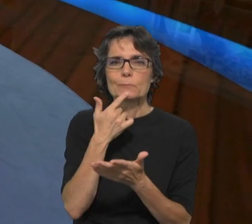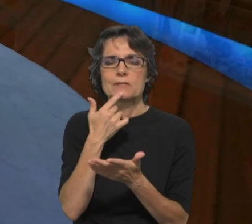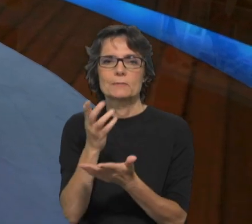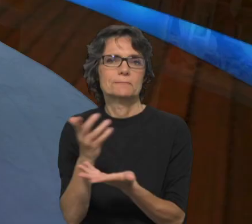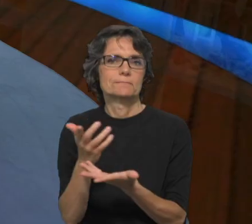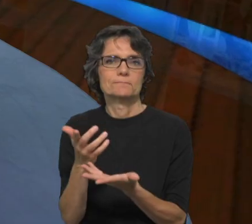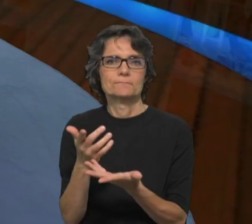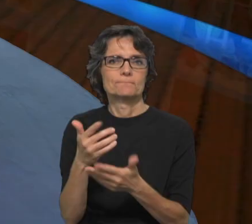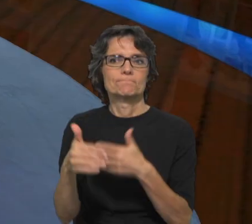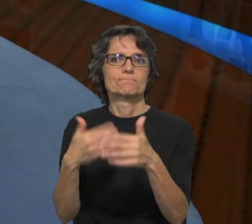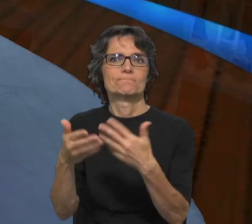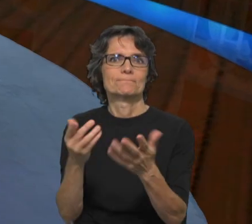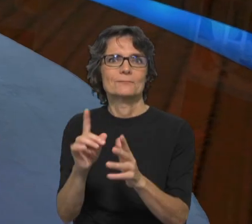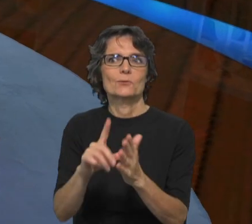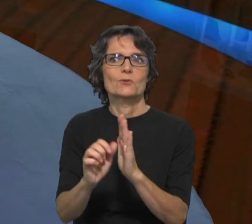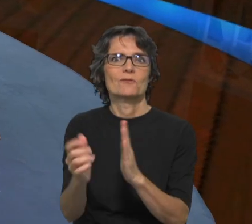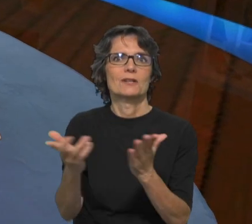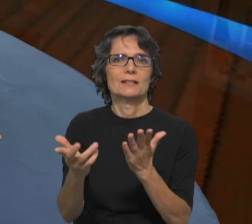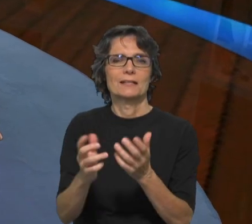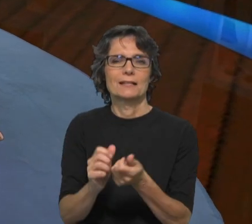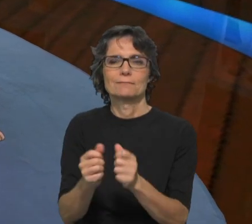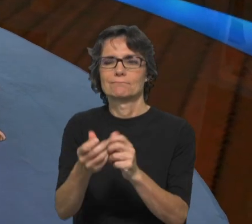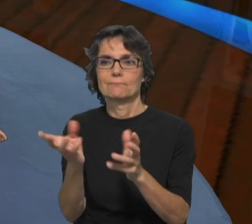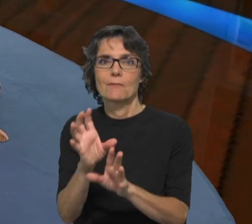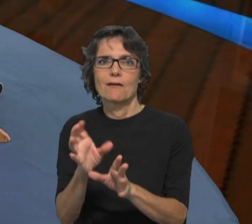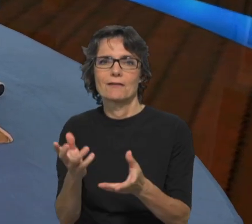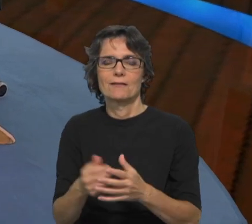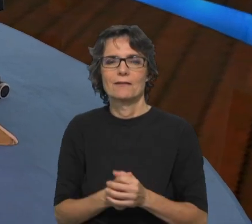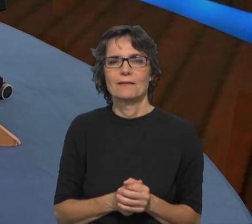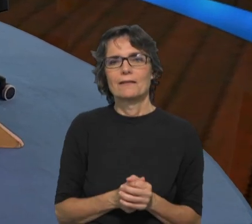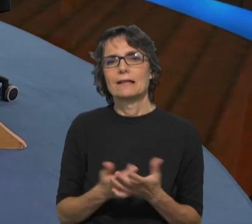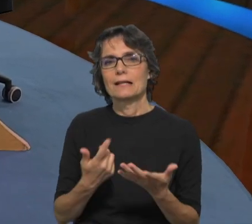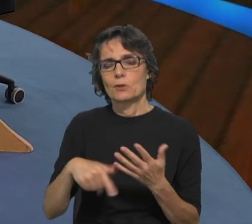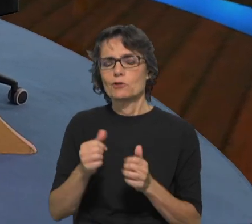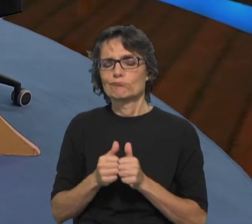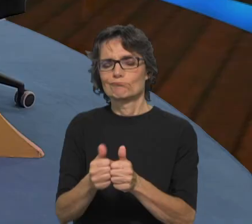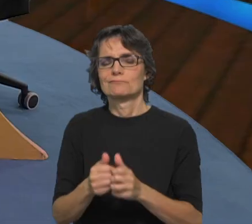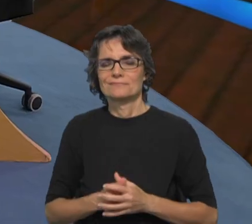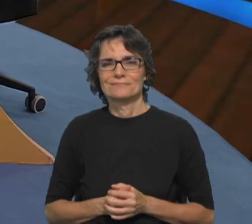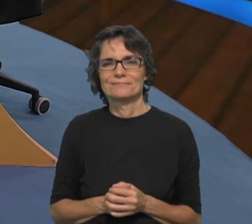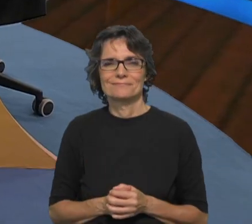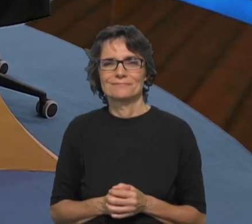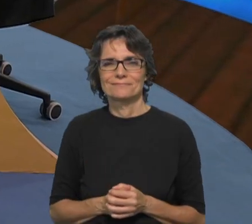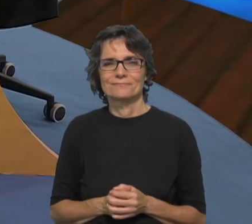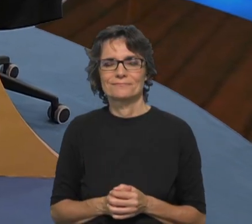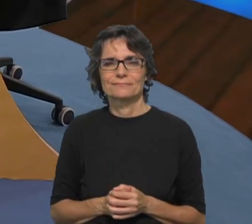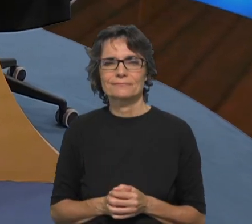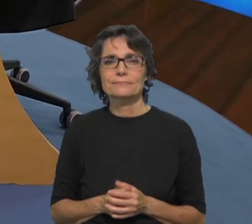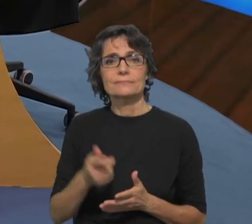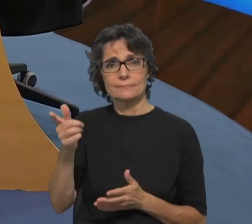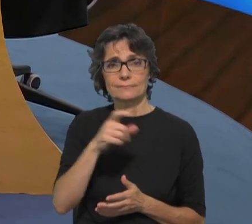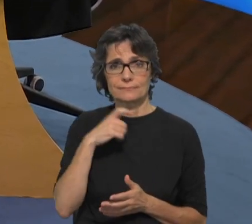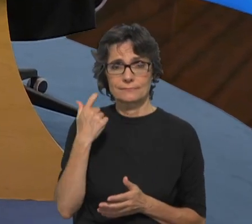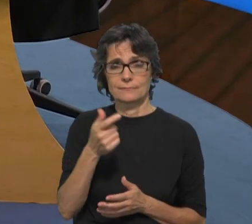é o seu projeto e qual é o dinamismo que nos quer trazer para podermos caminhar com ele. E o Padre Francisco, enquanto Padre